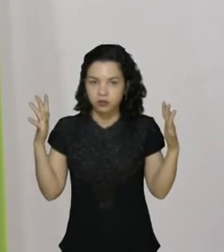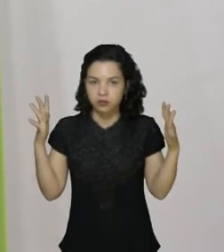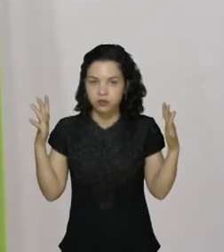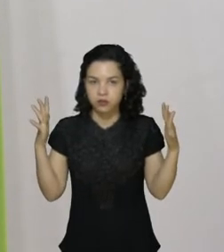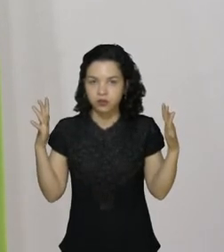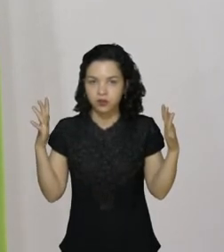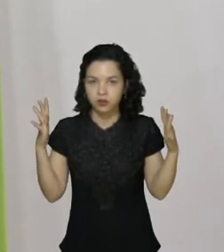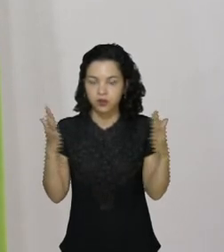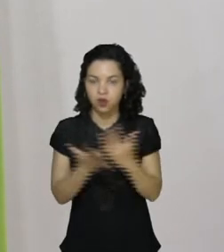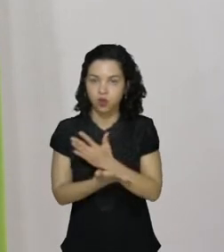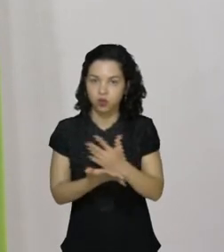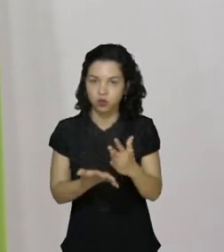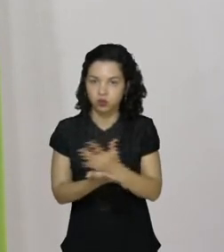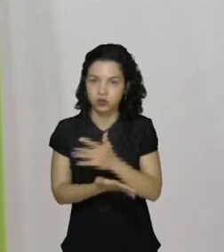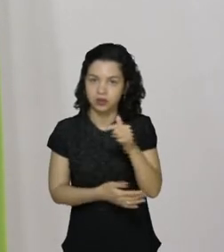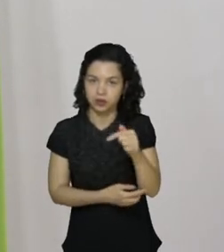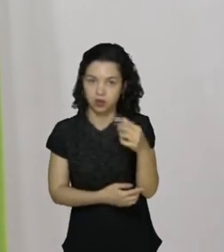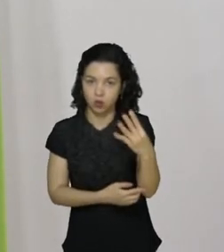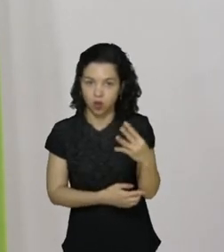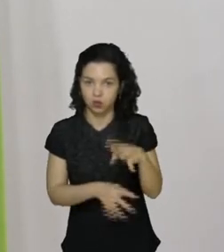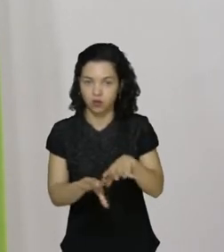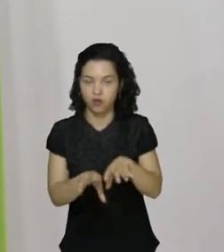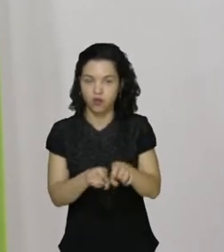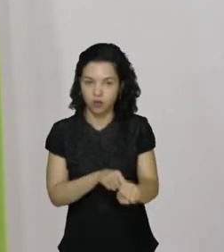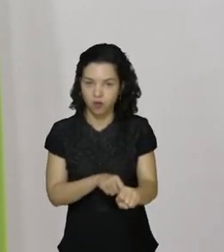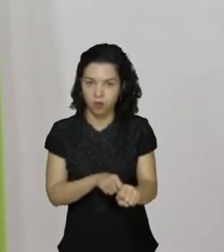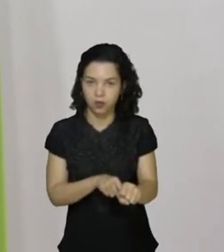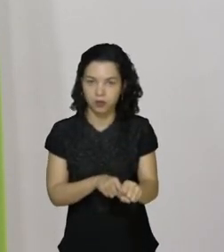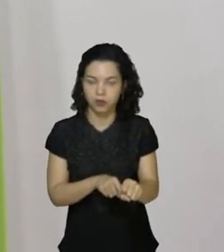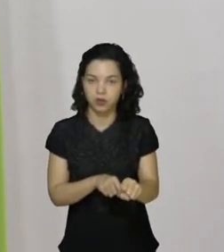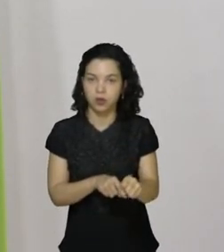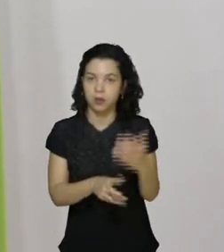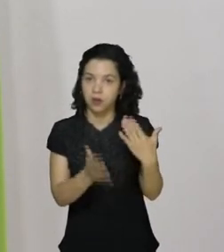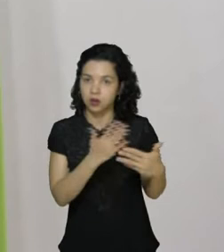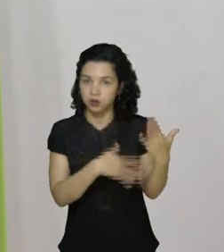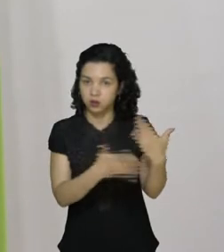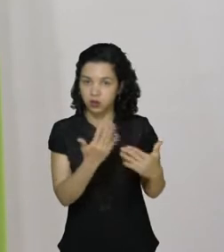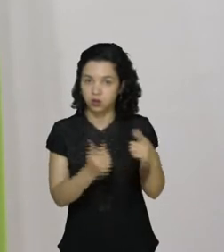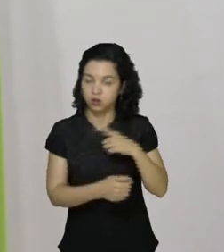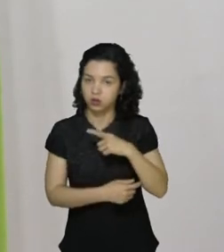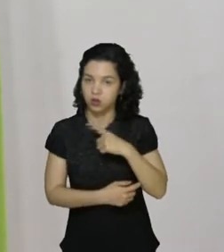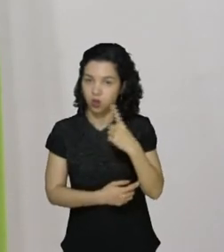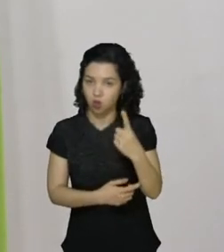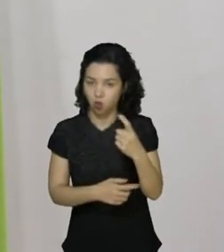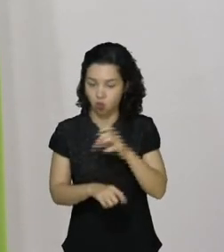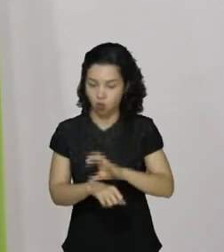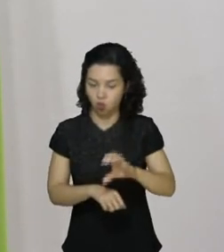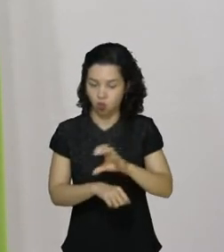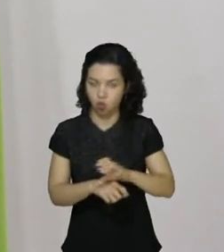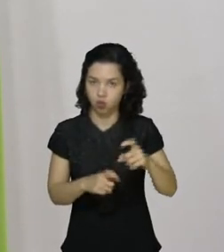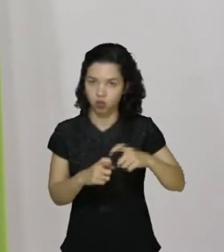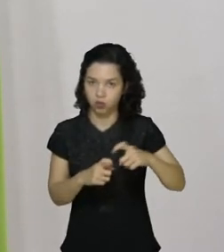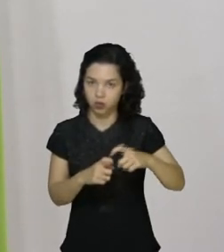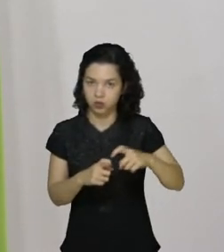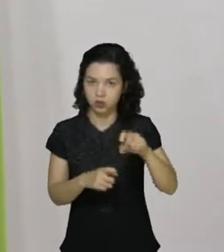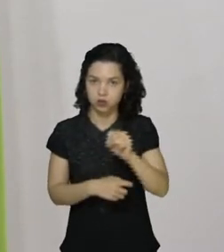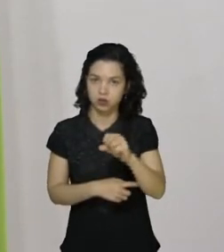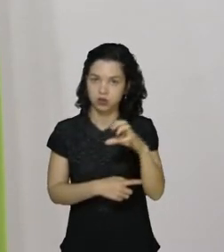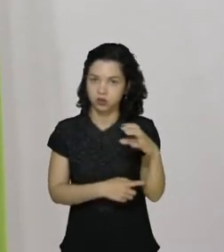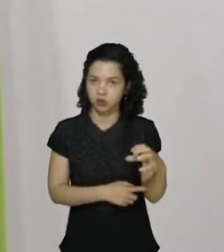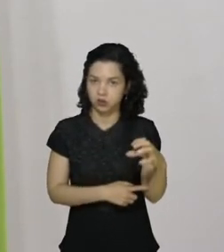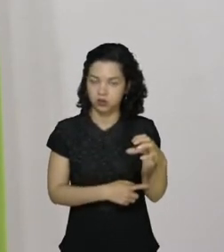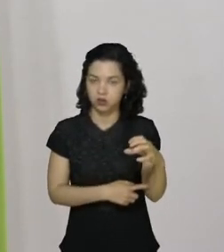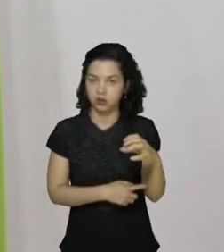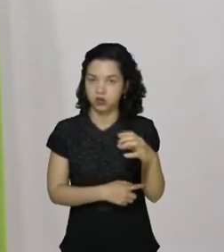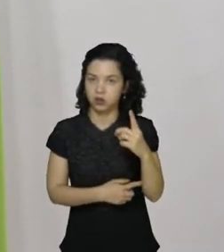dos 64 que se formaram. Naquela época, tinha apenas um curso de medicina em Santa Catarina, eram 100 por